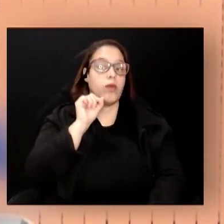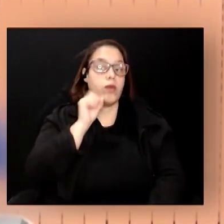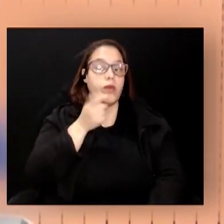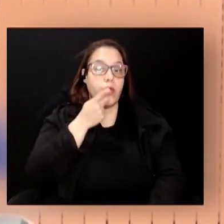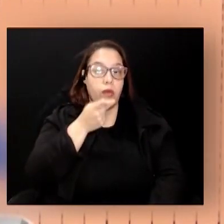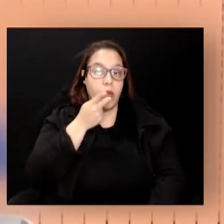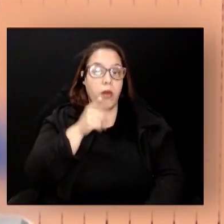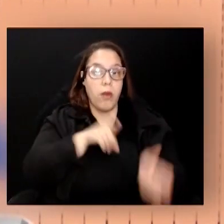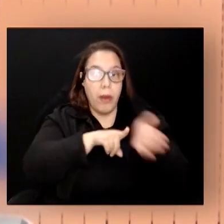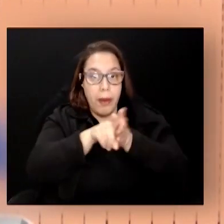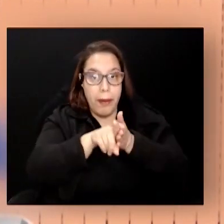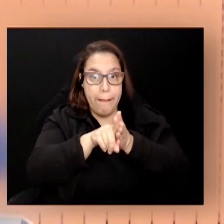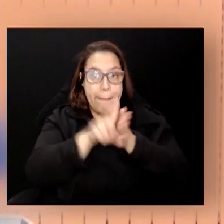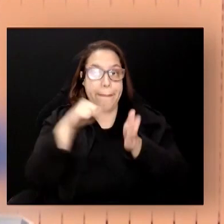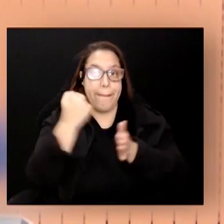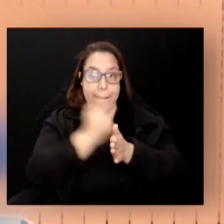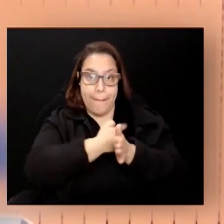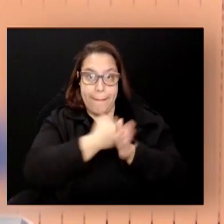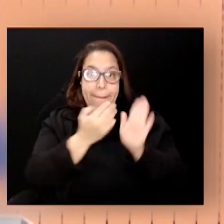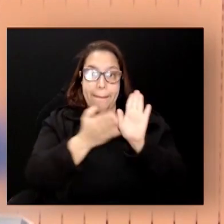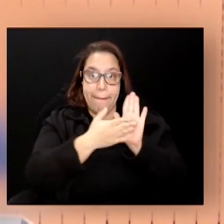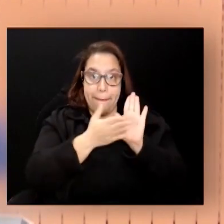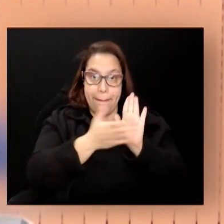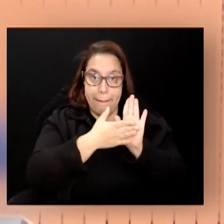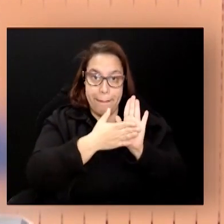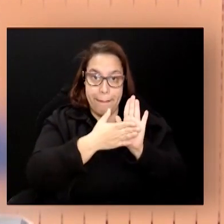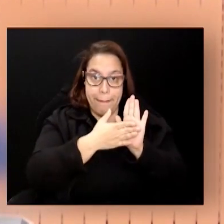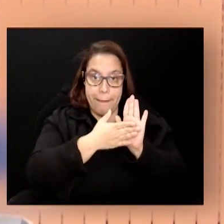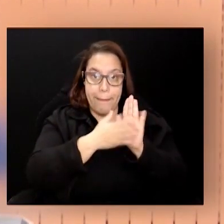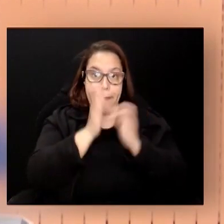nós consideramos que o concurso público para